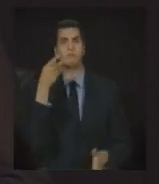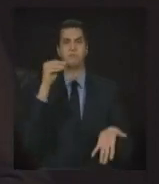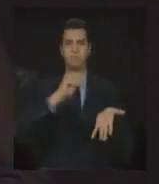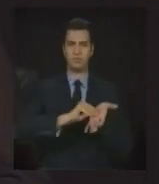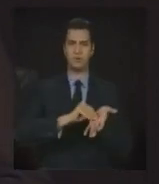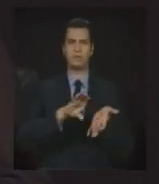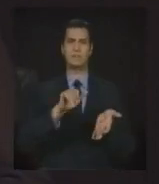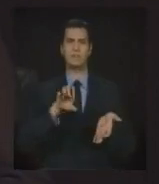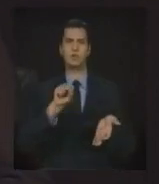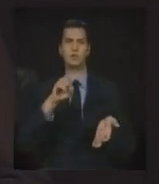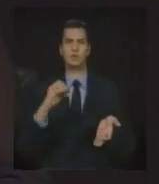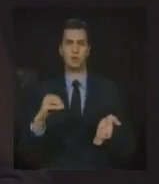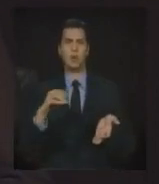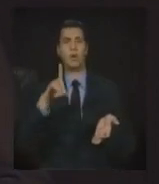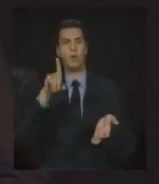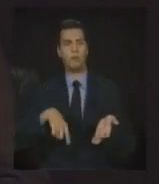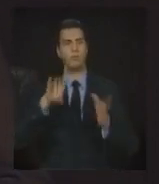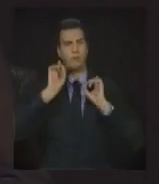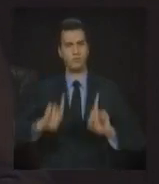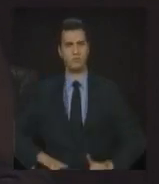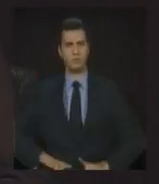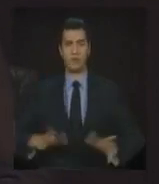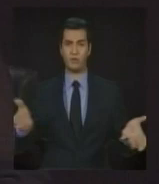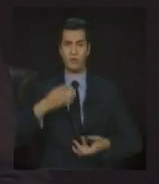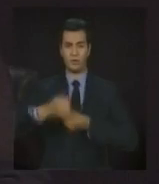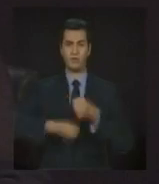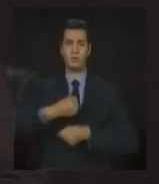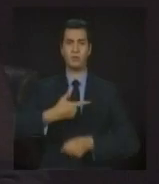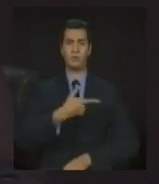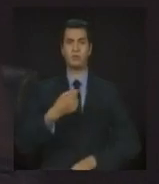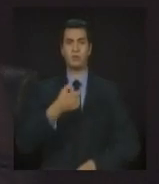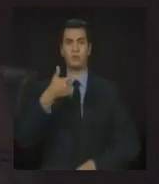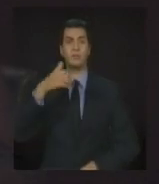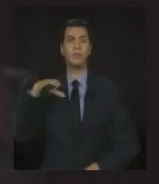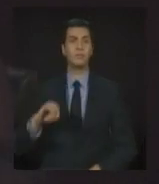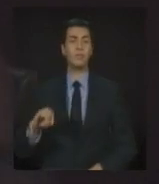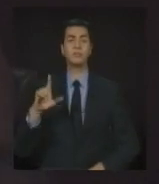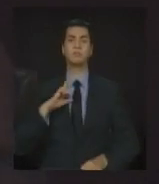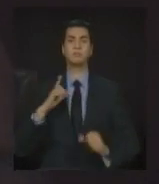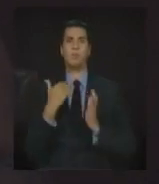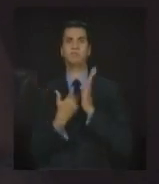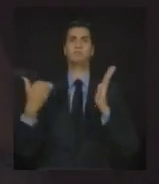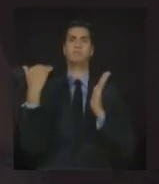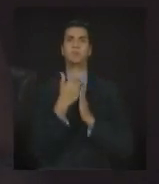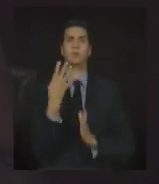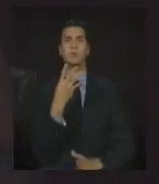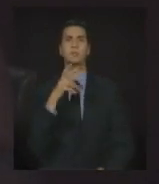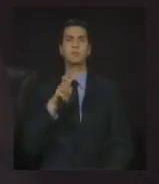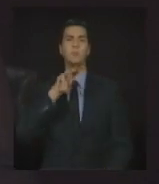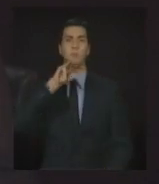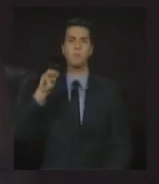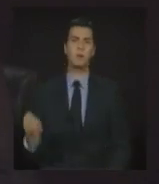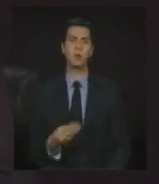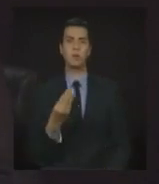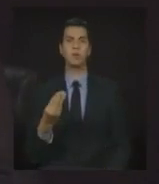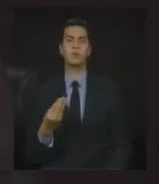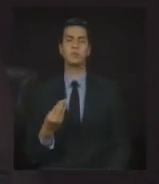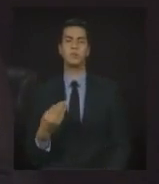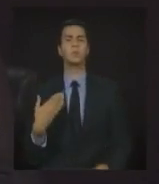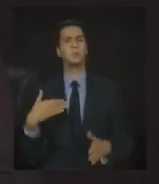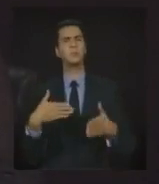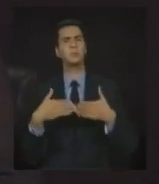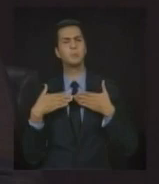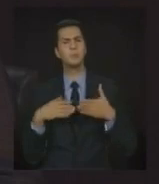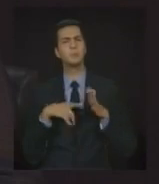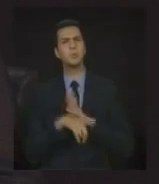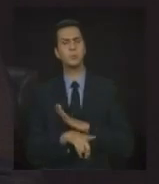deficiência. Agora, em 2010, são 45 milhões. Qual é esse quadro? Quais são os dados que existem